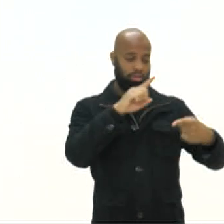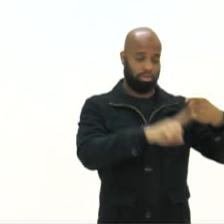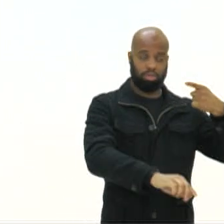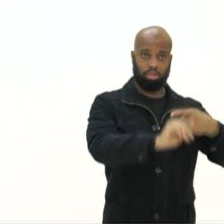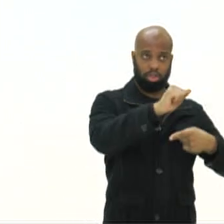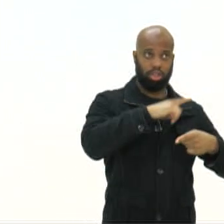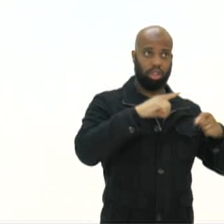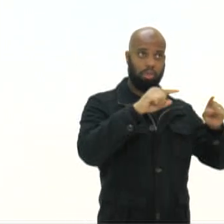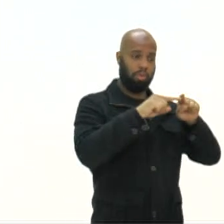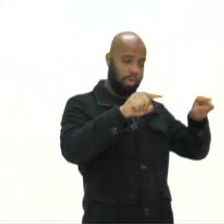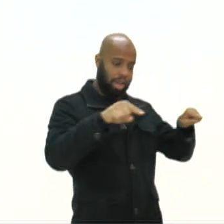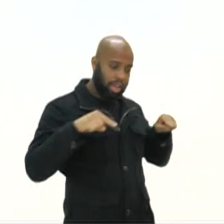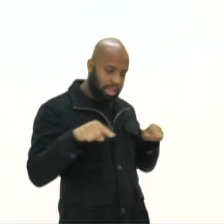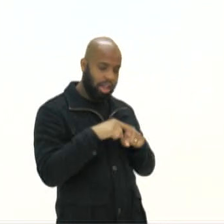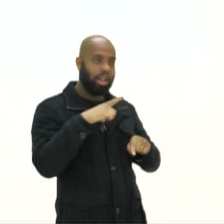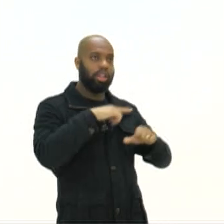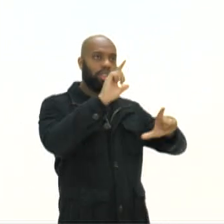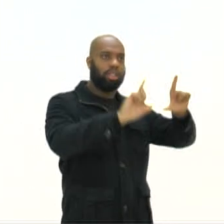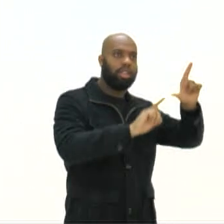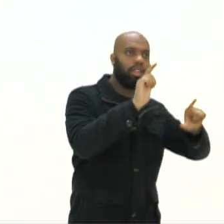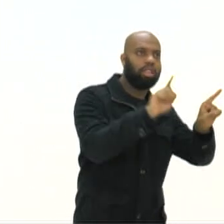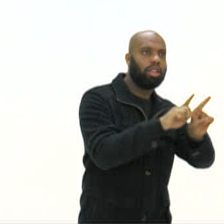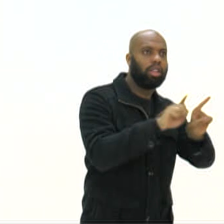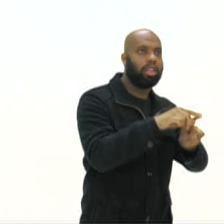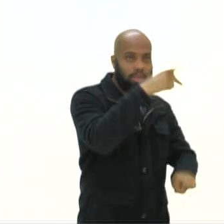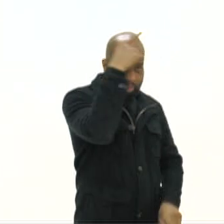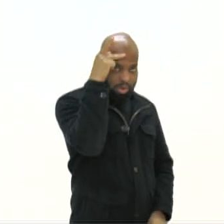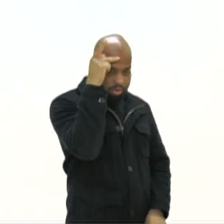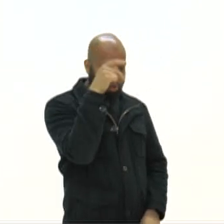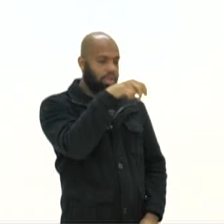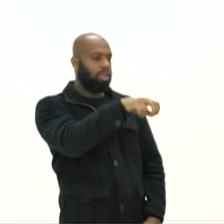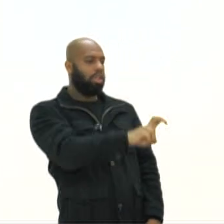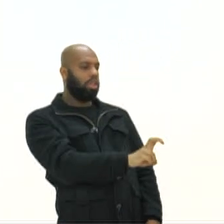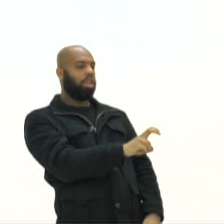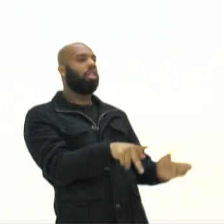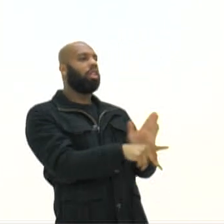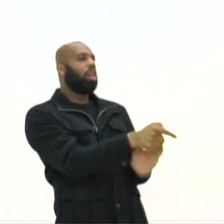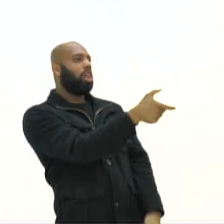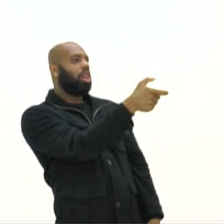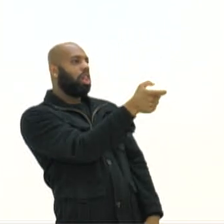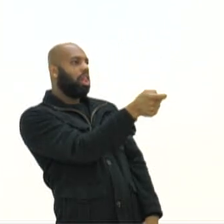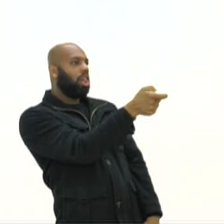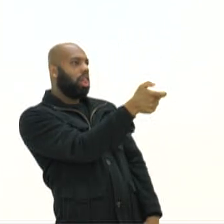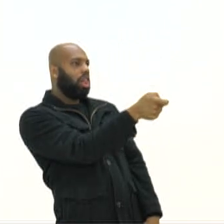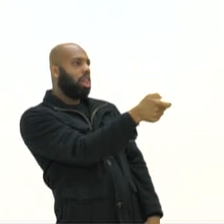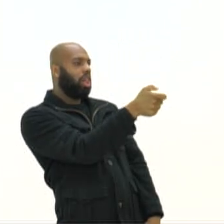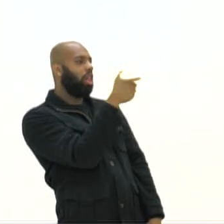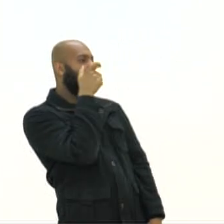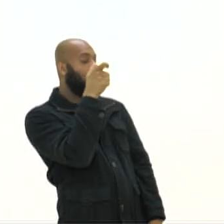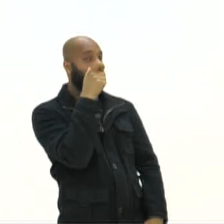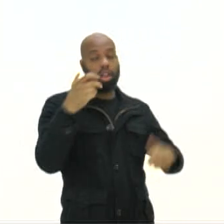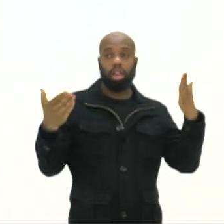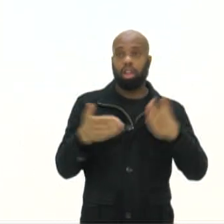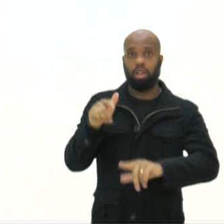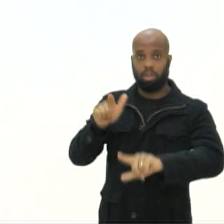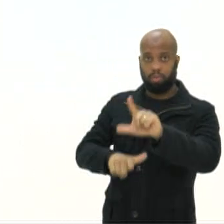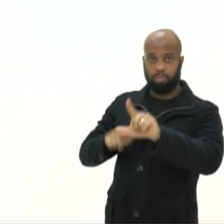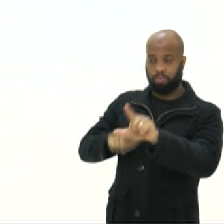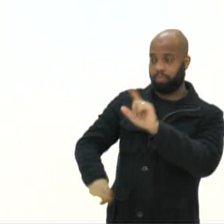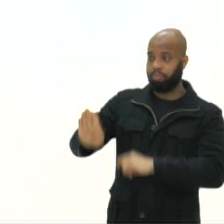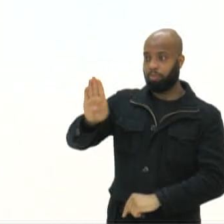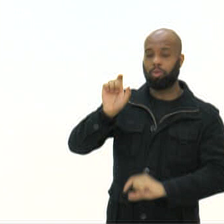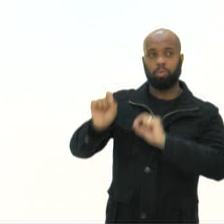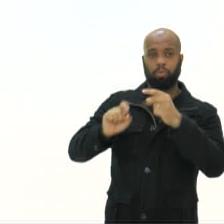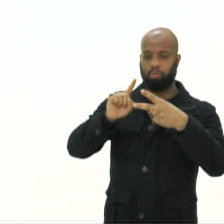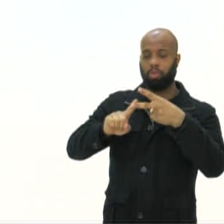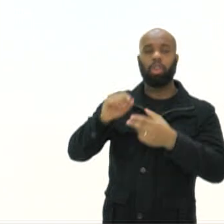de uma sala com uma televisão, daí tem uma pessoa deitada com controle remoto na mão assistindo. E na letra B, nós temos o que parece